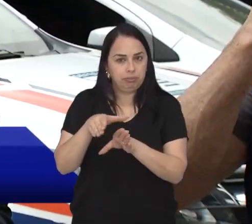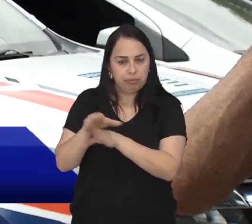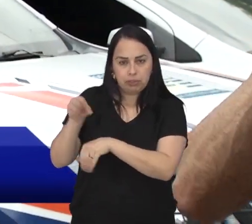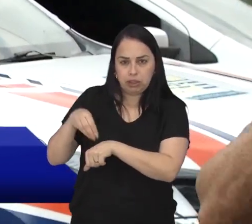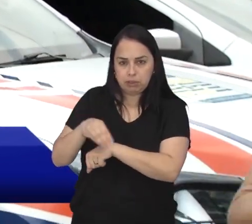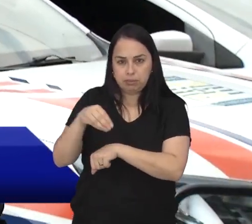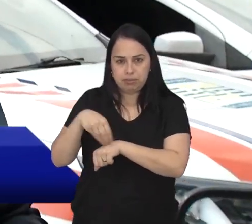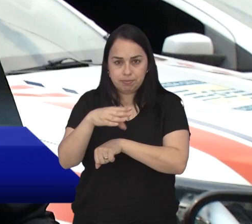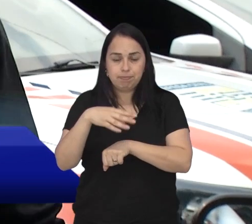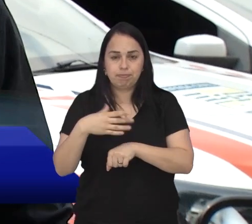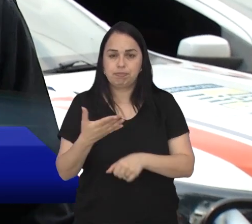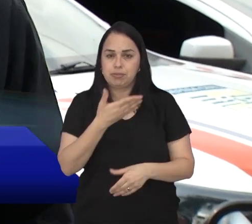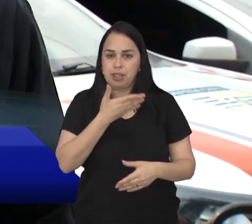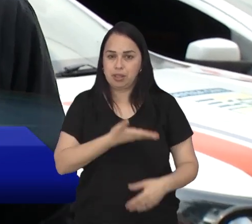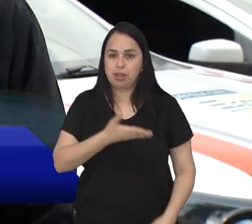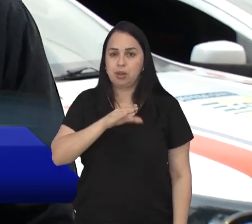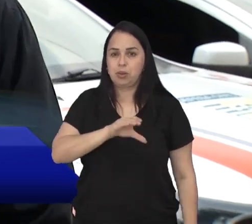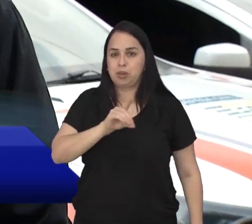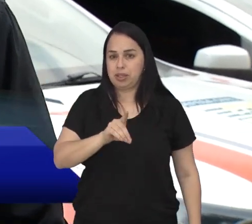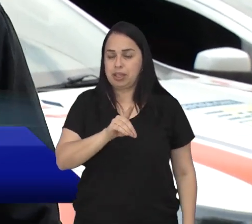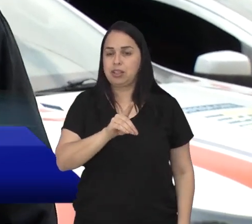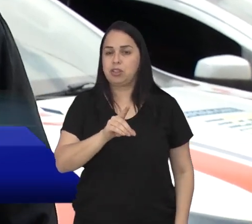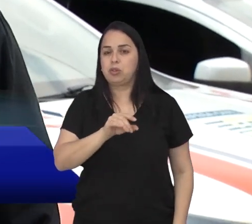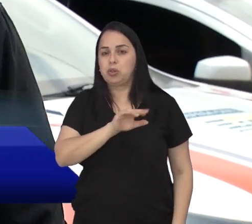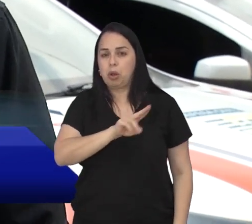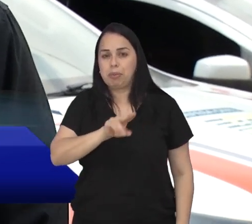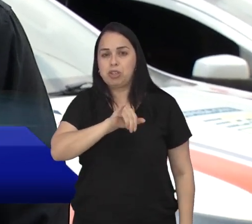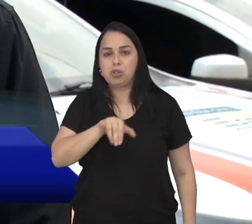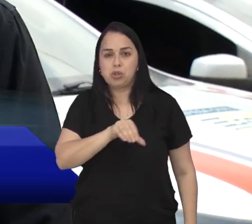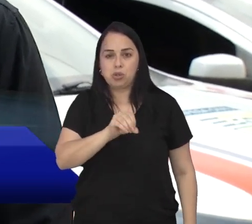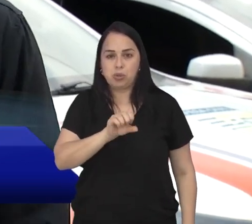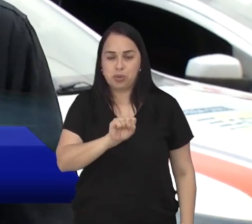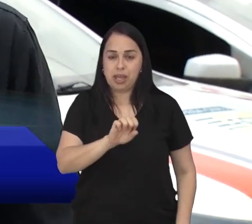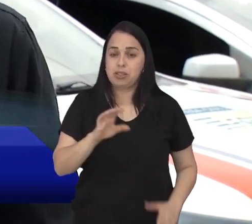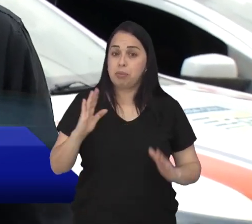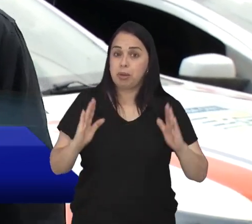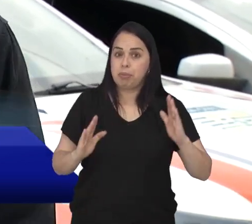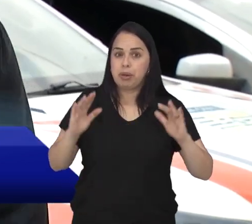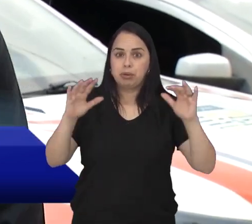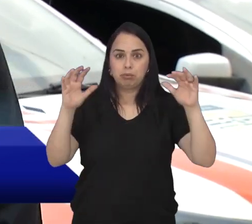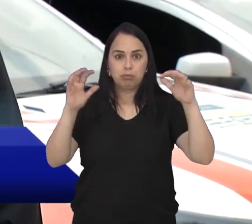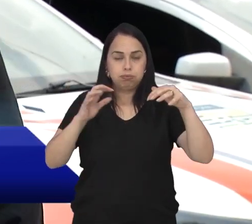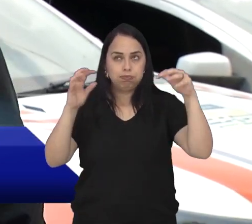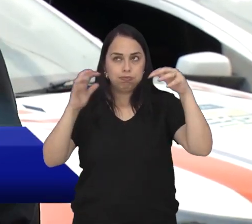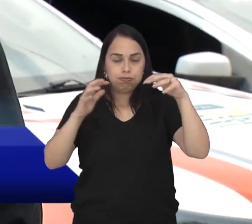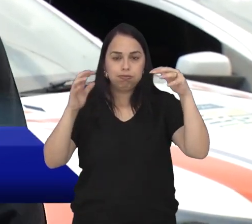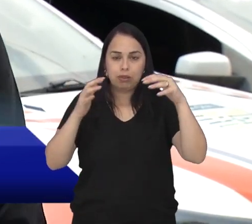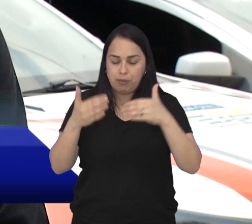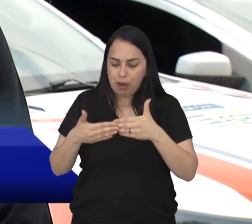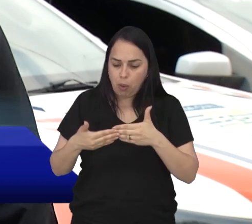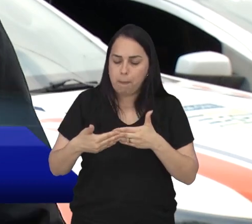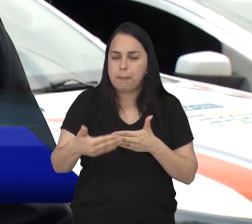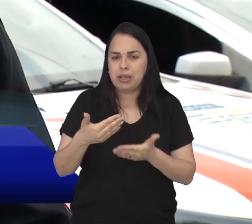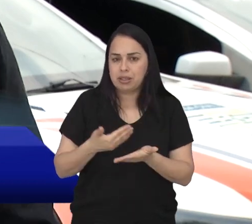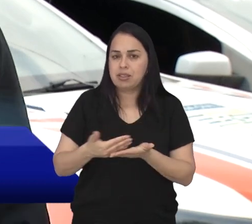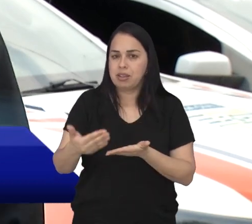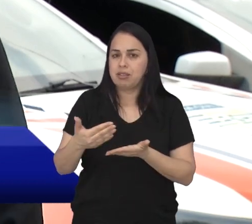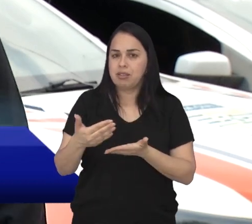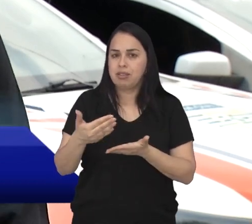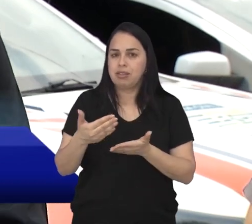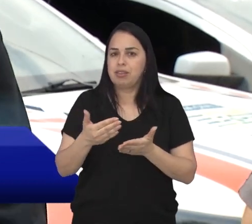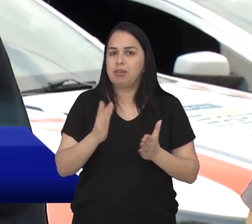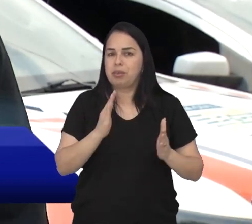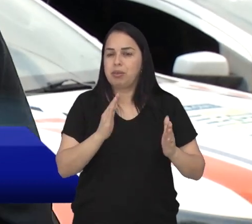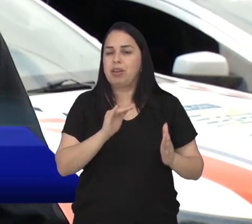dicas do coordenador da Defesa Civil, José Benedito da Silva, sobre essa época do ano, né, época chuvosa, que a gente vai entrar aí no final do